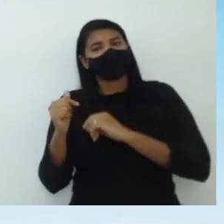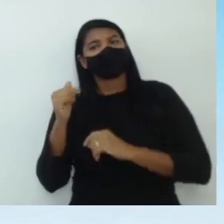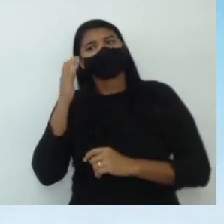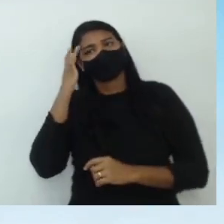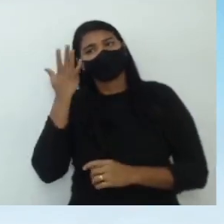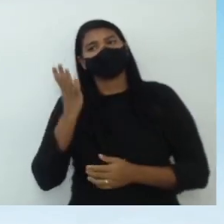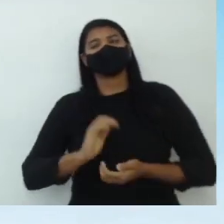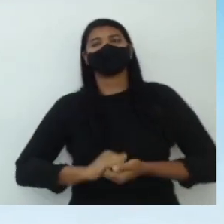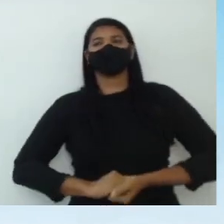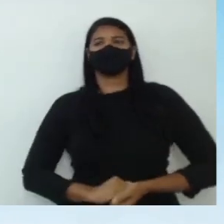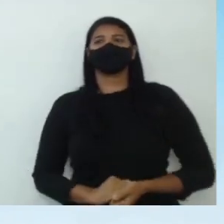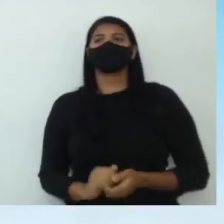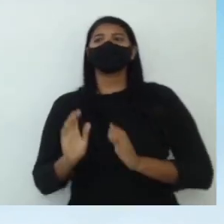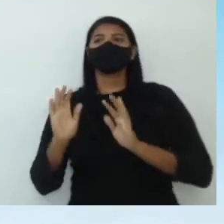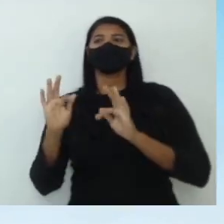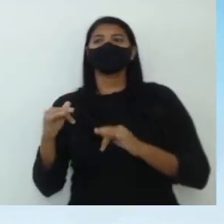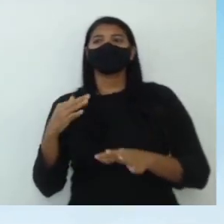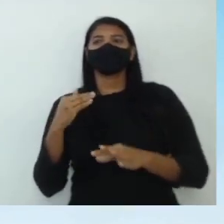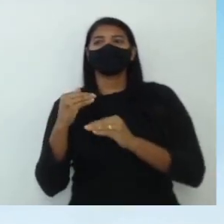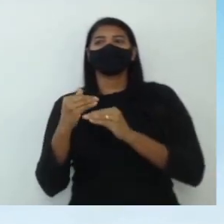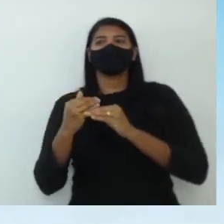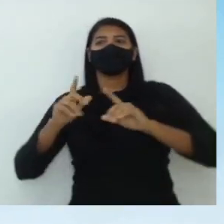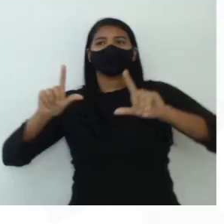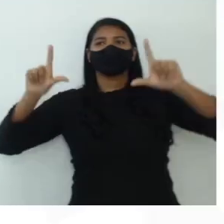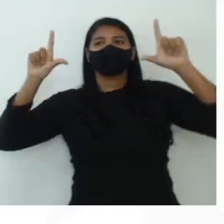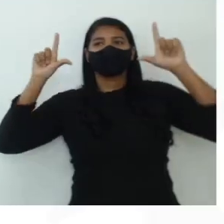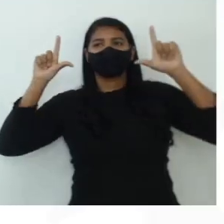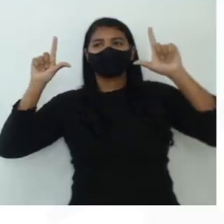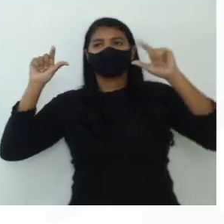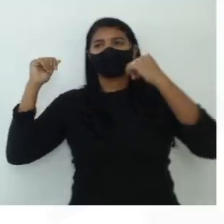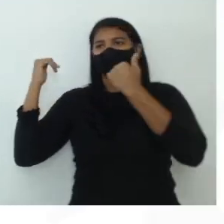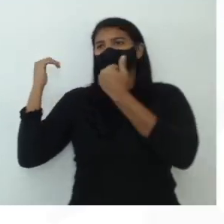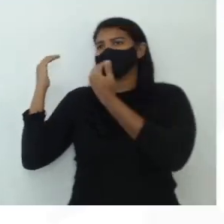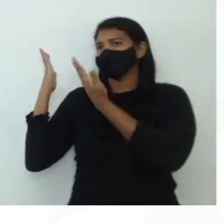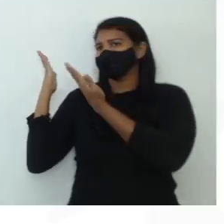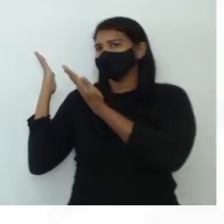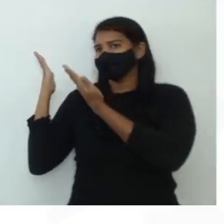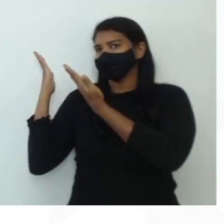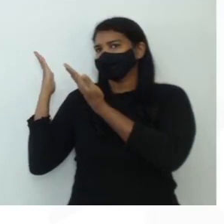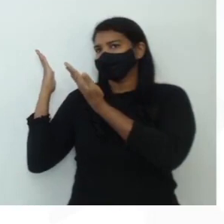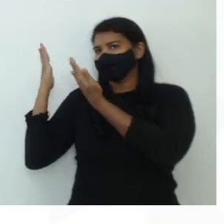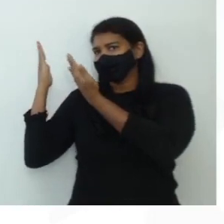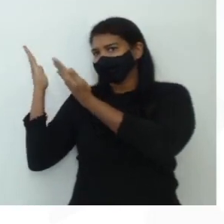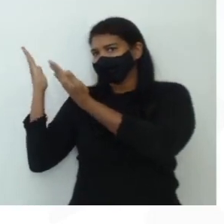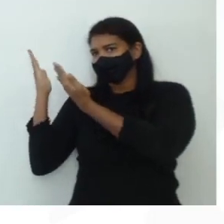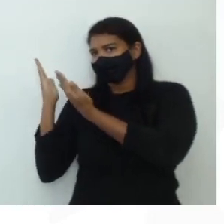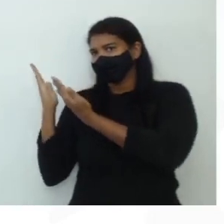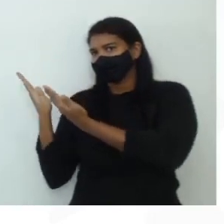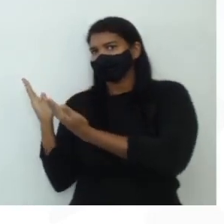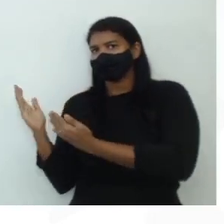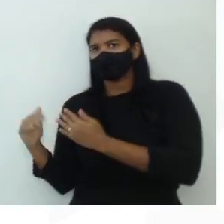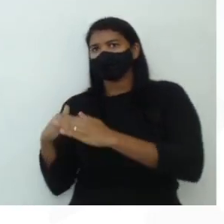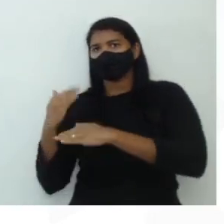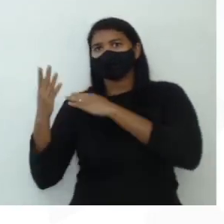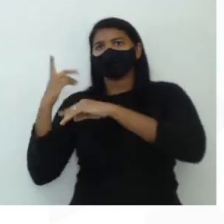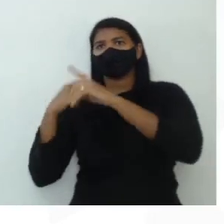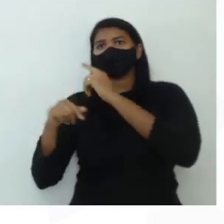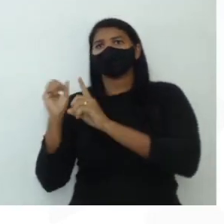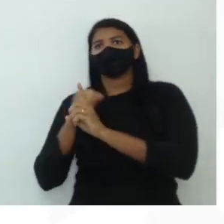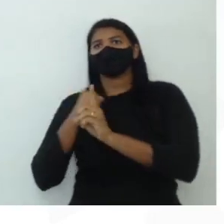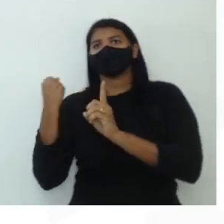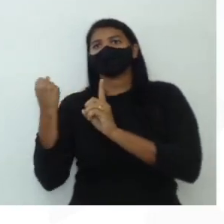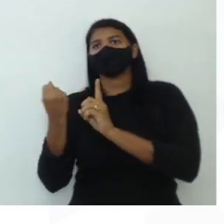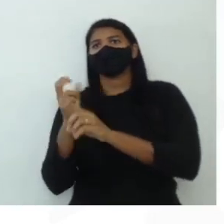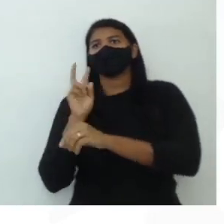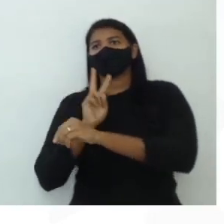tal. Enfim, rapidinho mostra os slides para a gente. Tá aí os pilares, né? Desenvolvimento econômico, social e